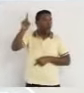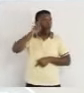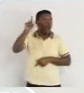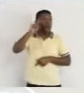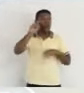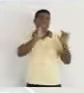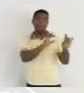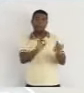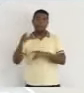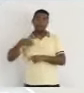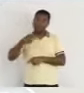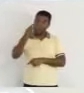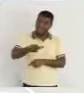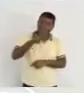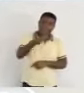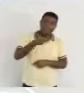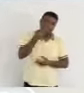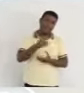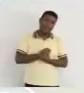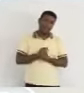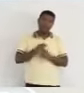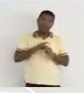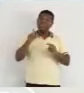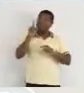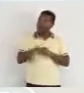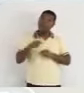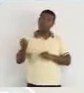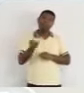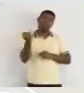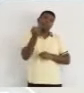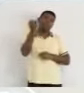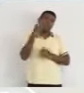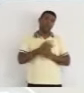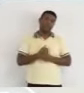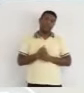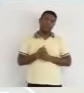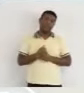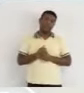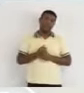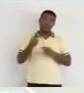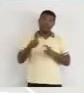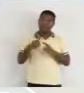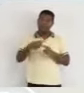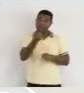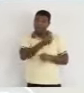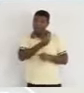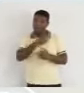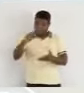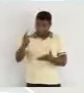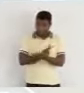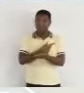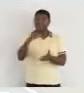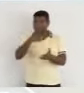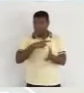subir a curva, o número de casos ele tem aumentado, a demanda por leitos tem